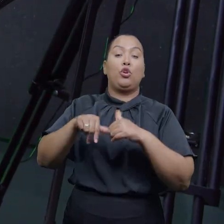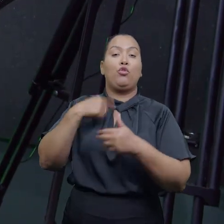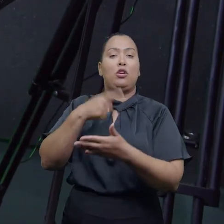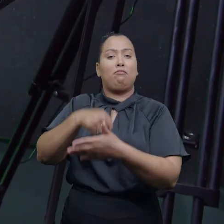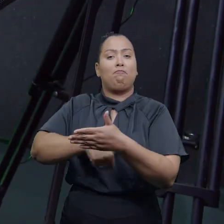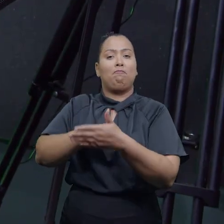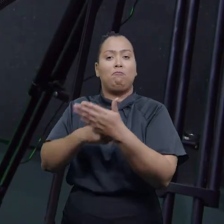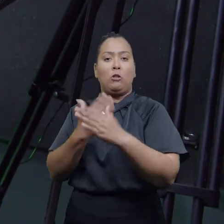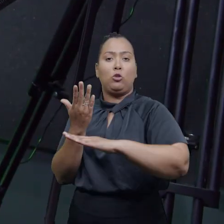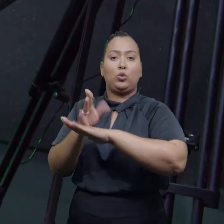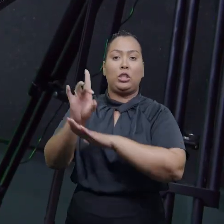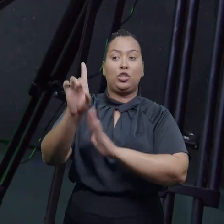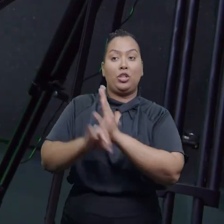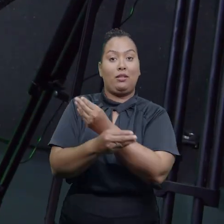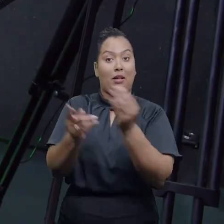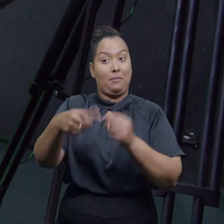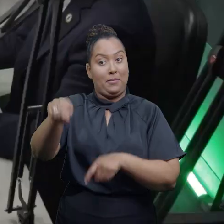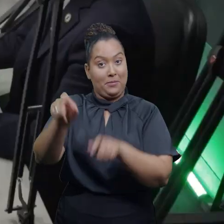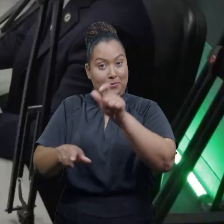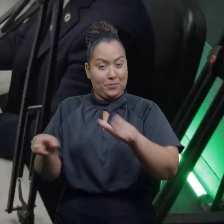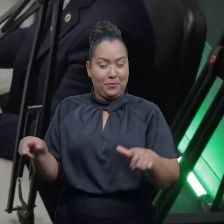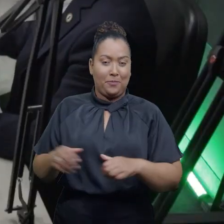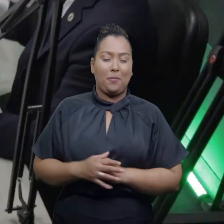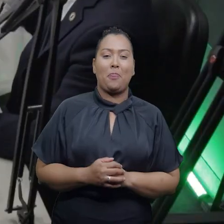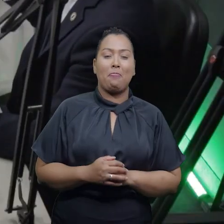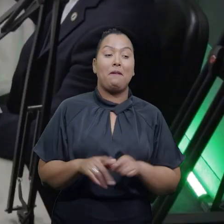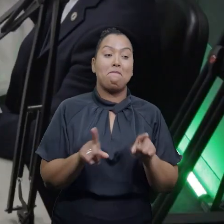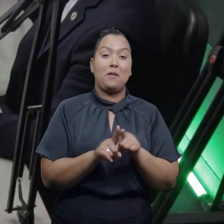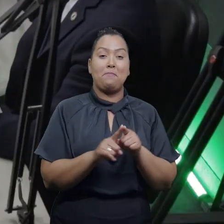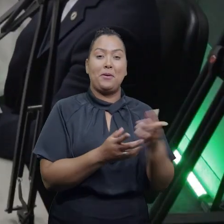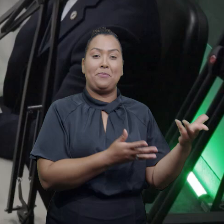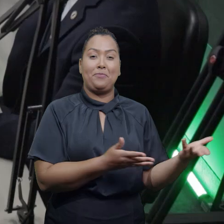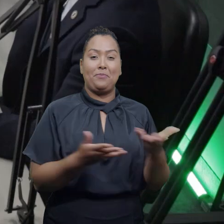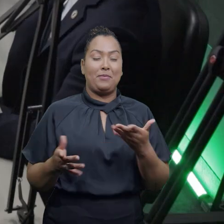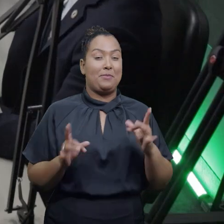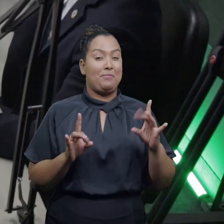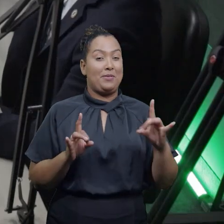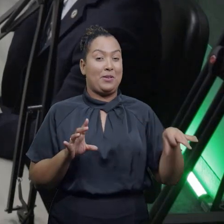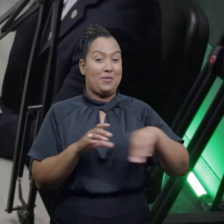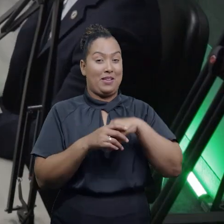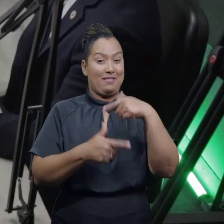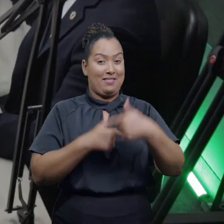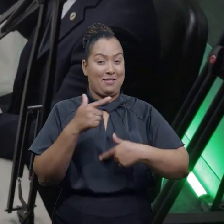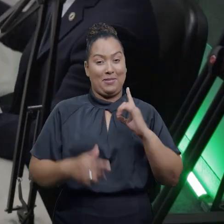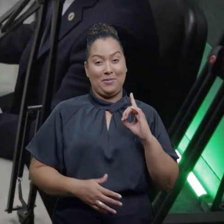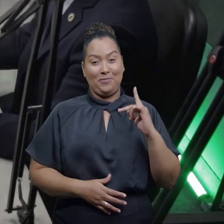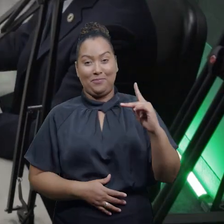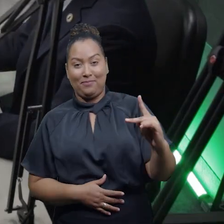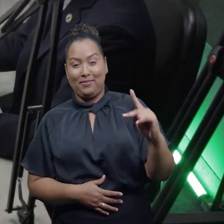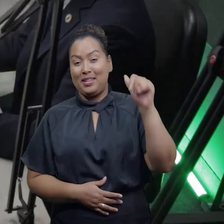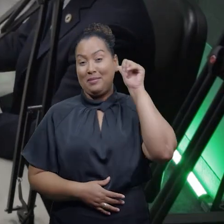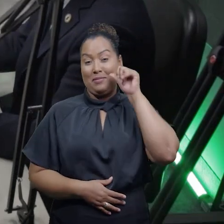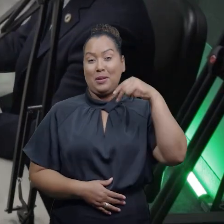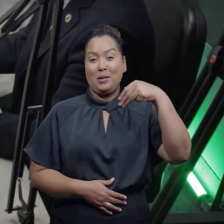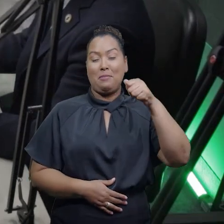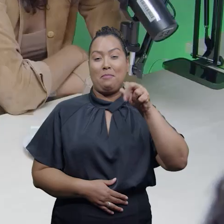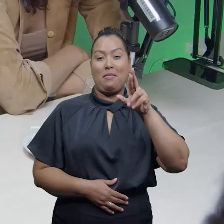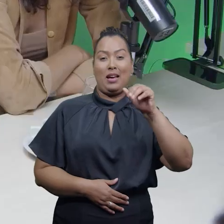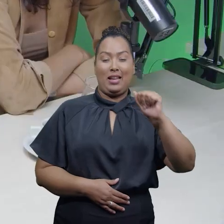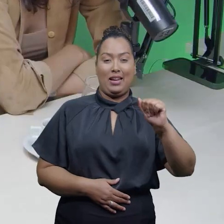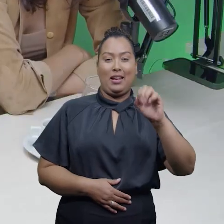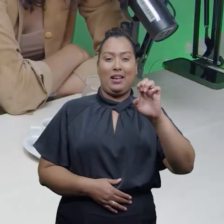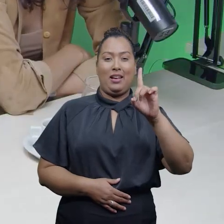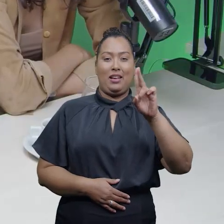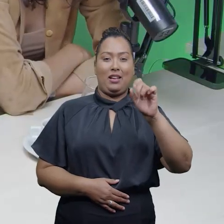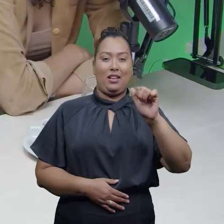para fazer valer o direito dessas pessoas. Nós estamos aqui também com a nossa convidada aqui da casa, defensora pública,